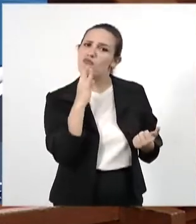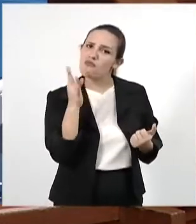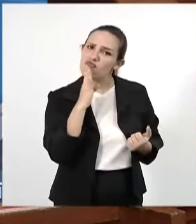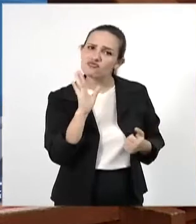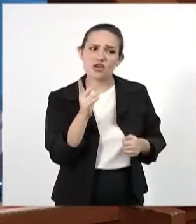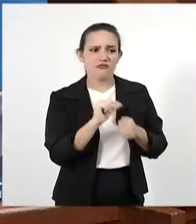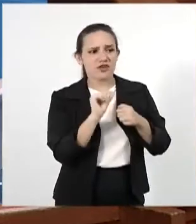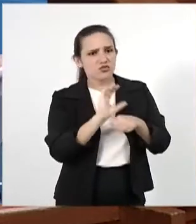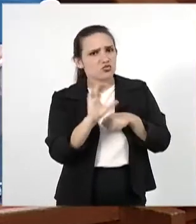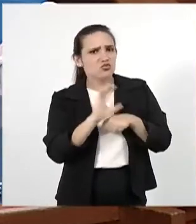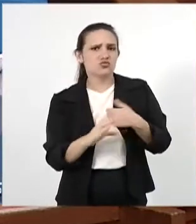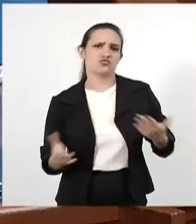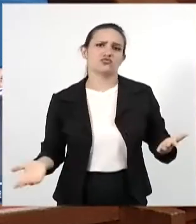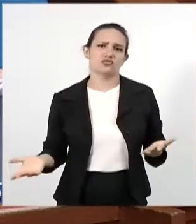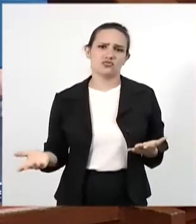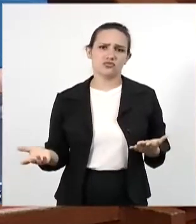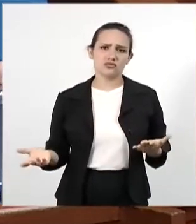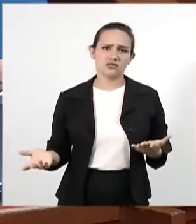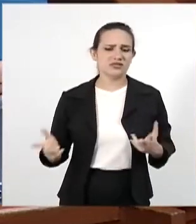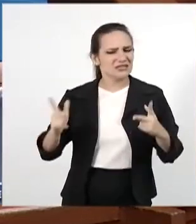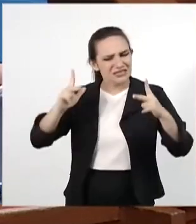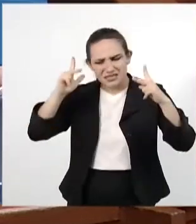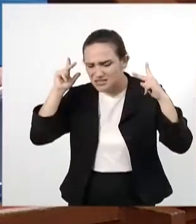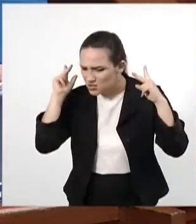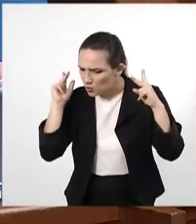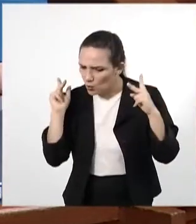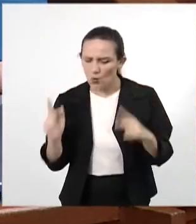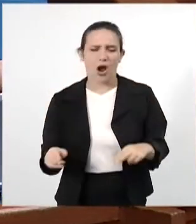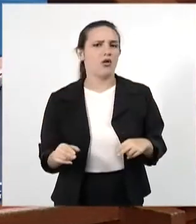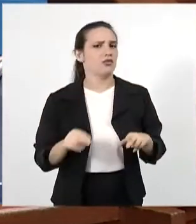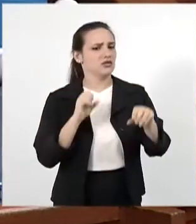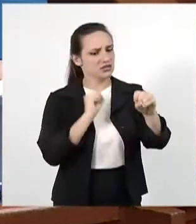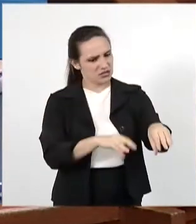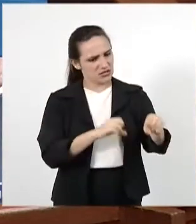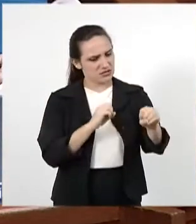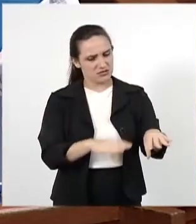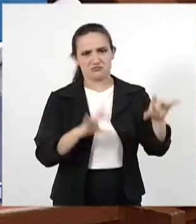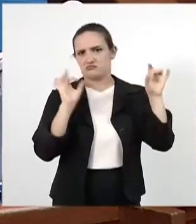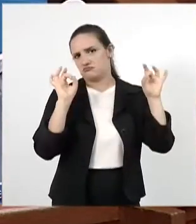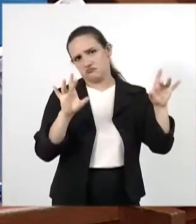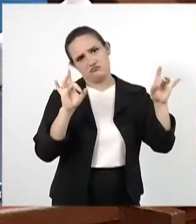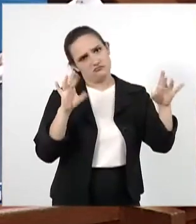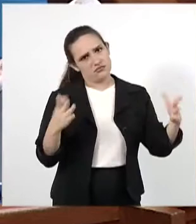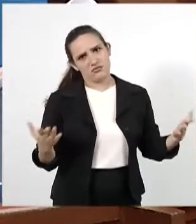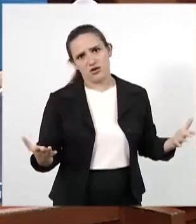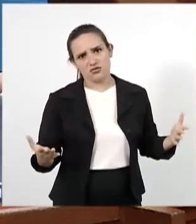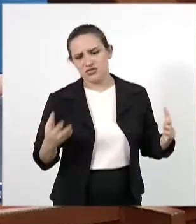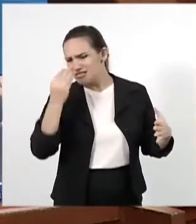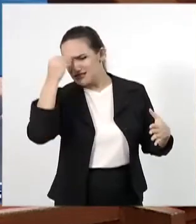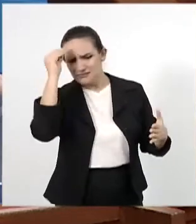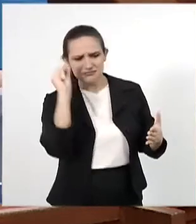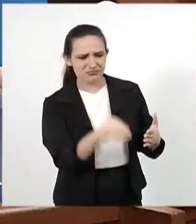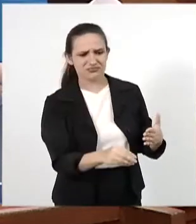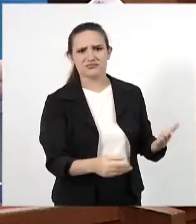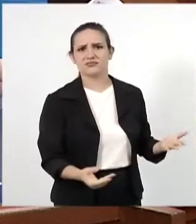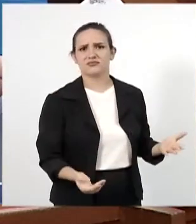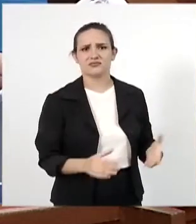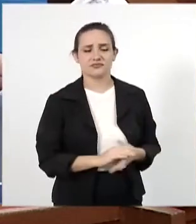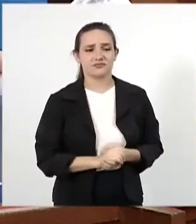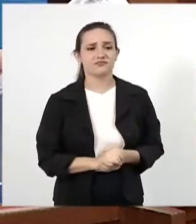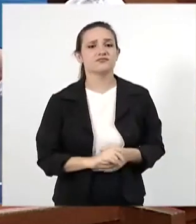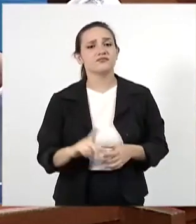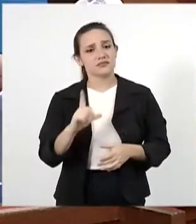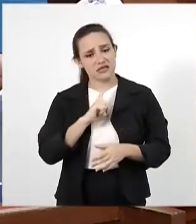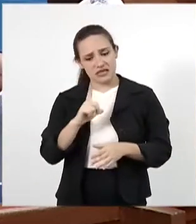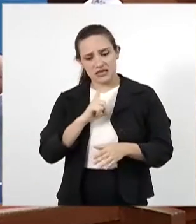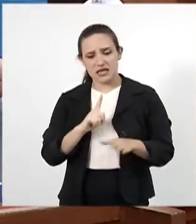cursos dessa natureza. Da mesma forma, a educação especial. Por intermédio da interpretação da Lei